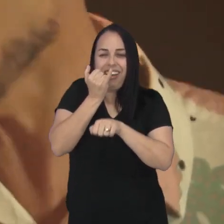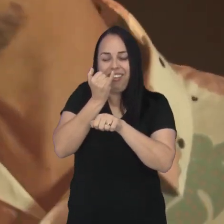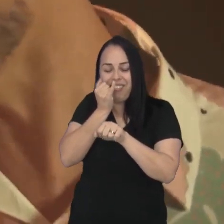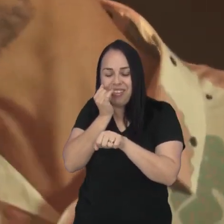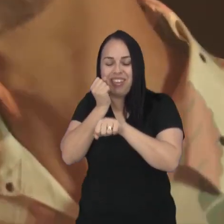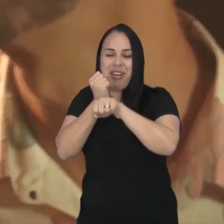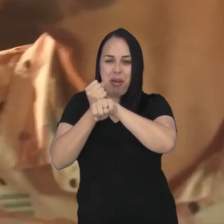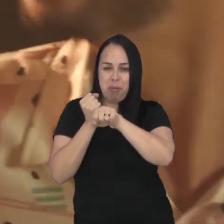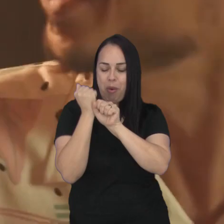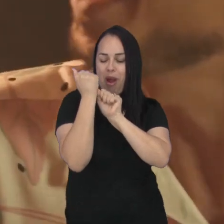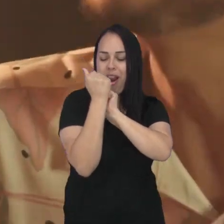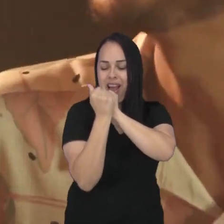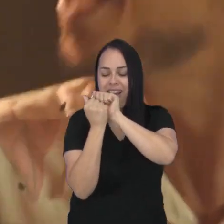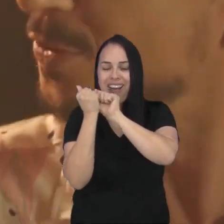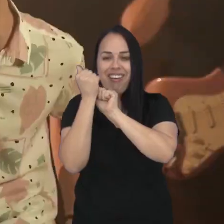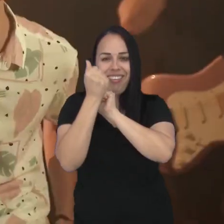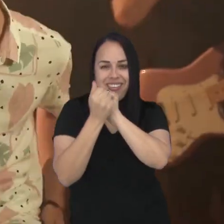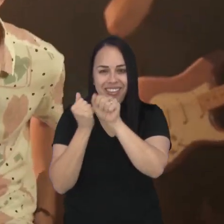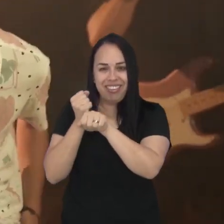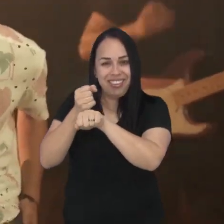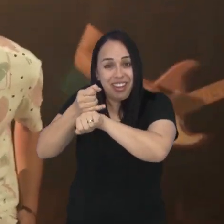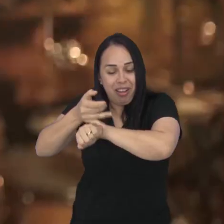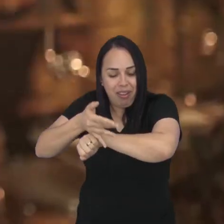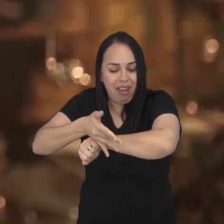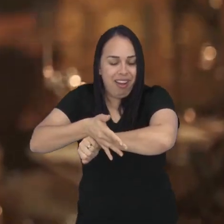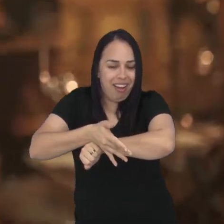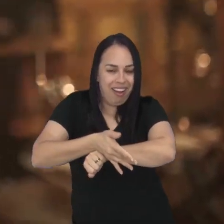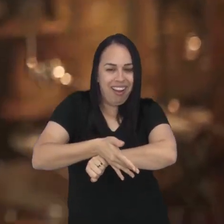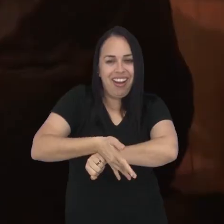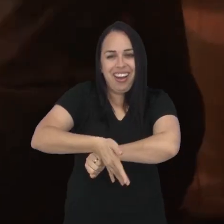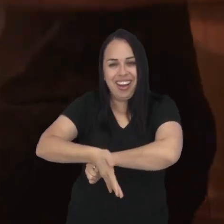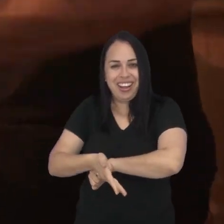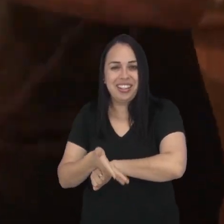de dar tchau, mas poderia ter ficado a noite toda.